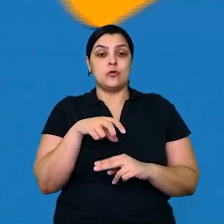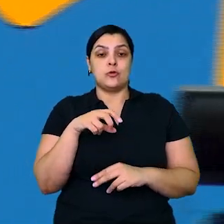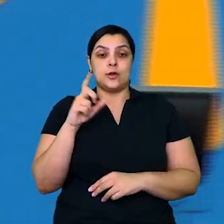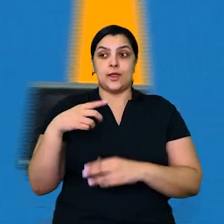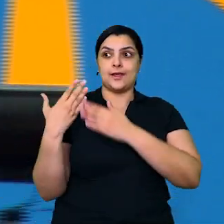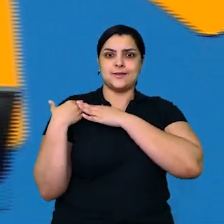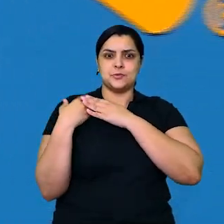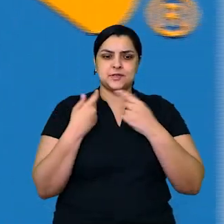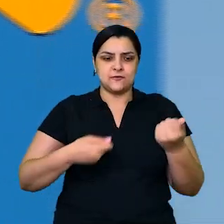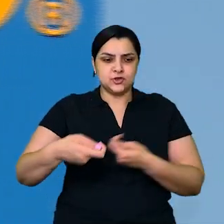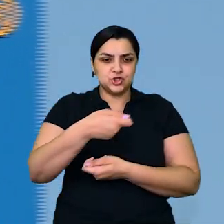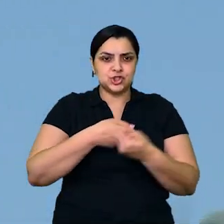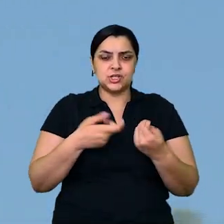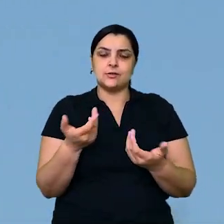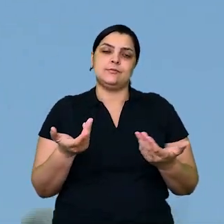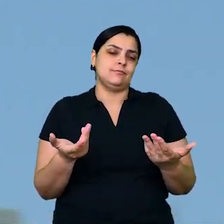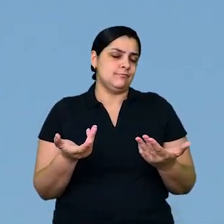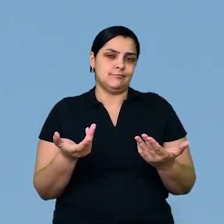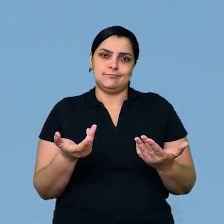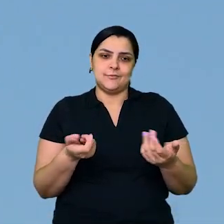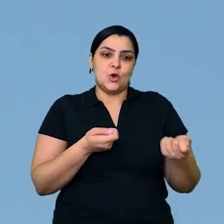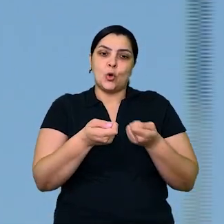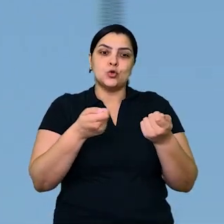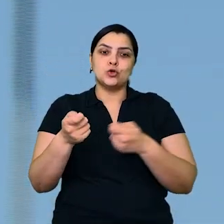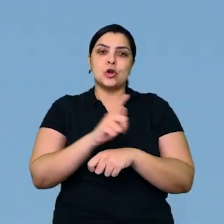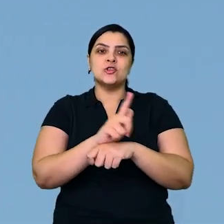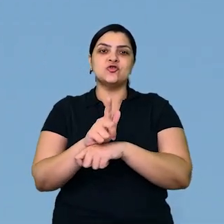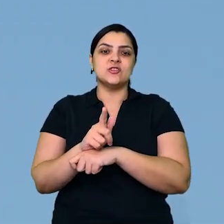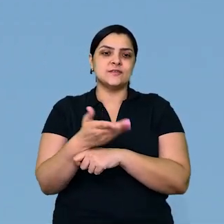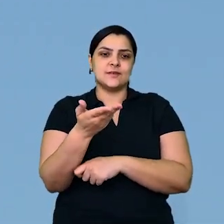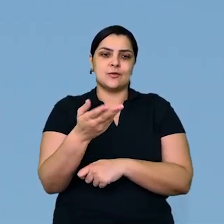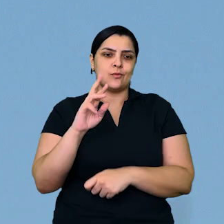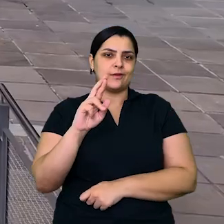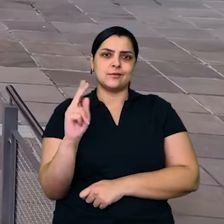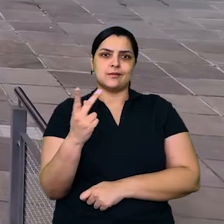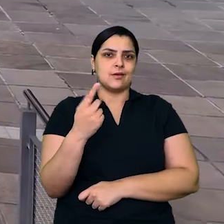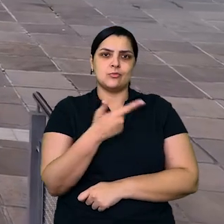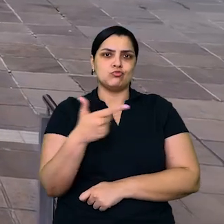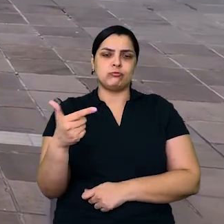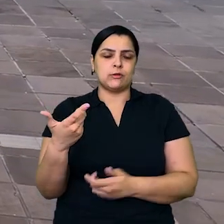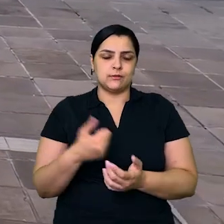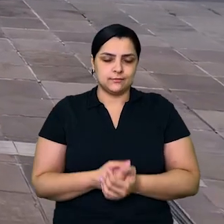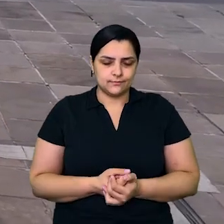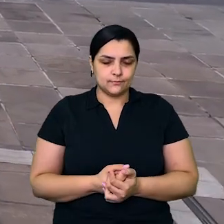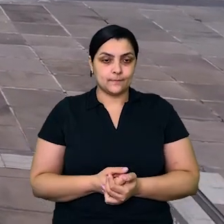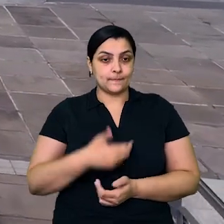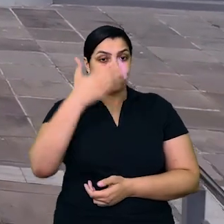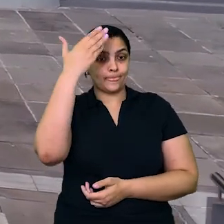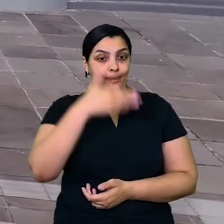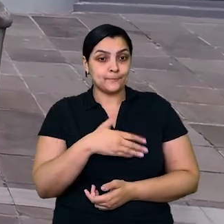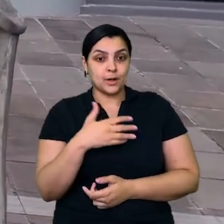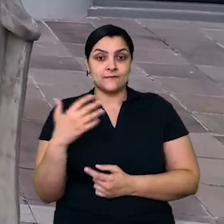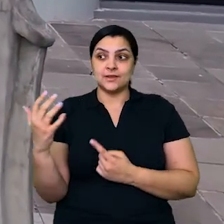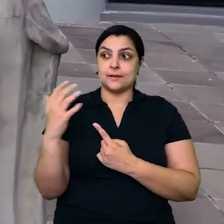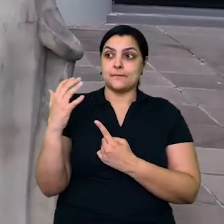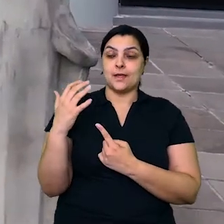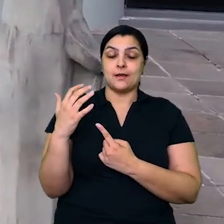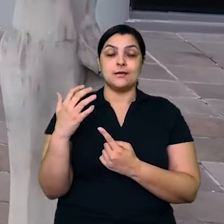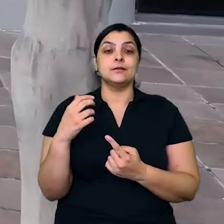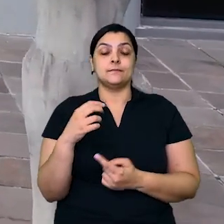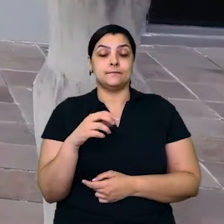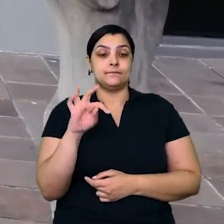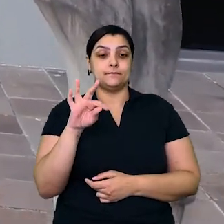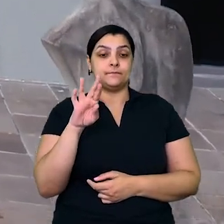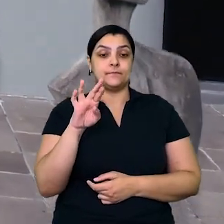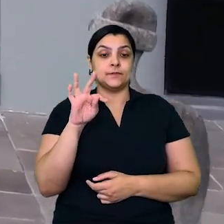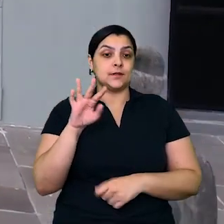pelo dinheiro por si só revela descontrole na gestão dos recursos humanos. Embora não tenha havido prova da ameaça, o regional